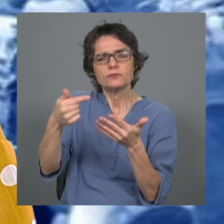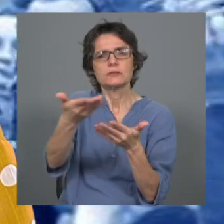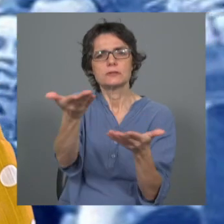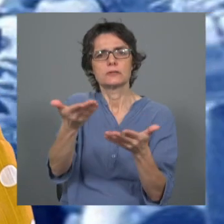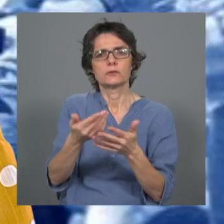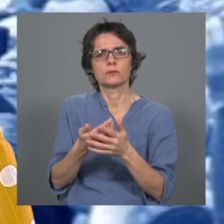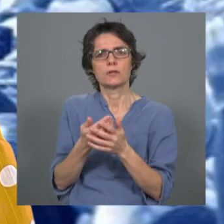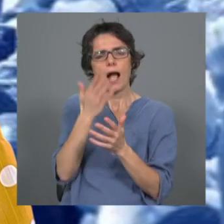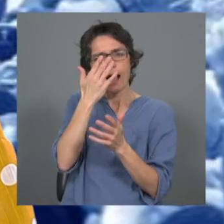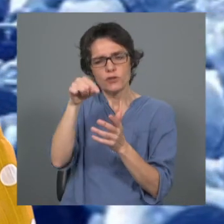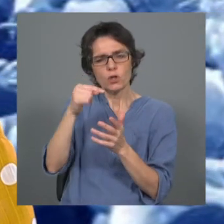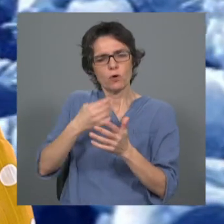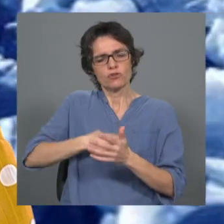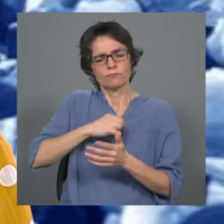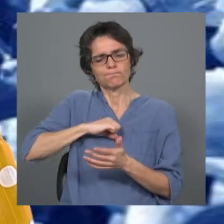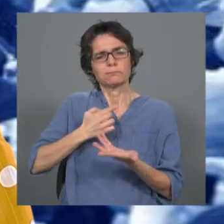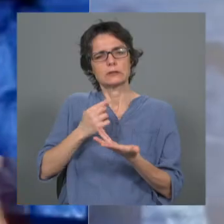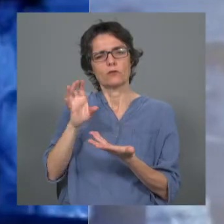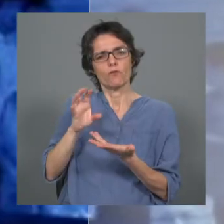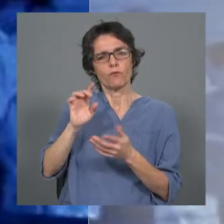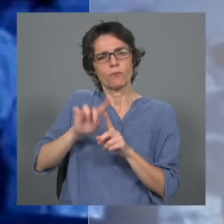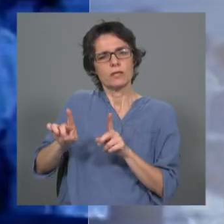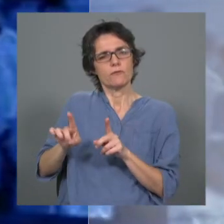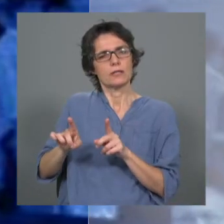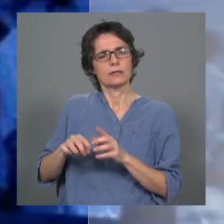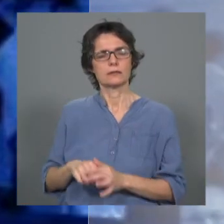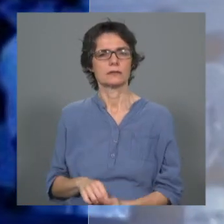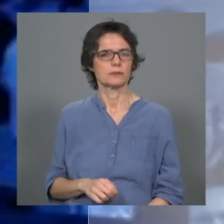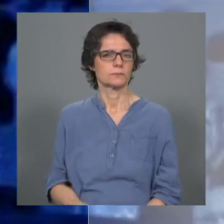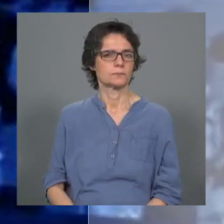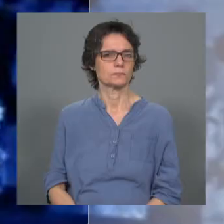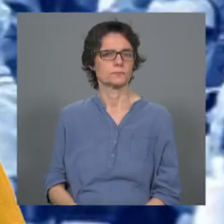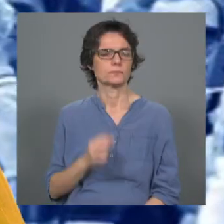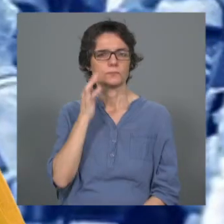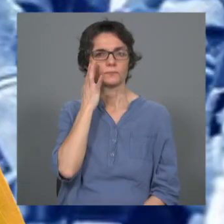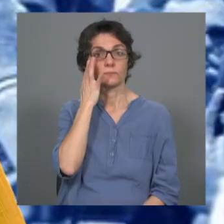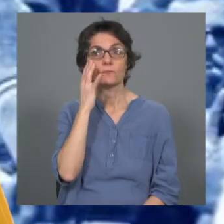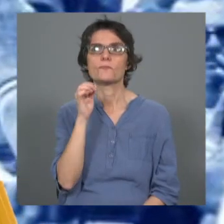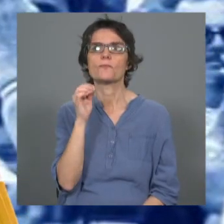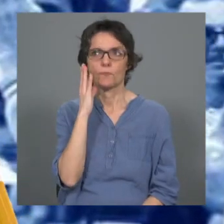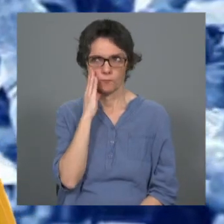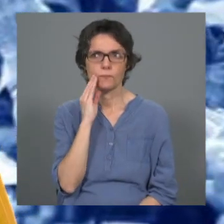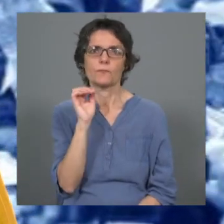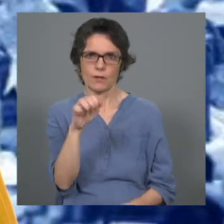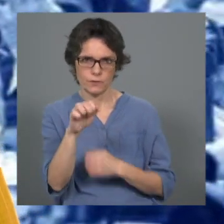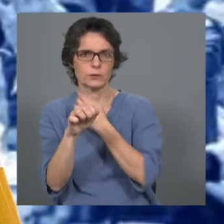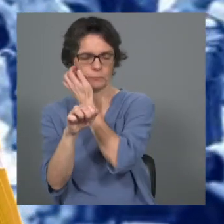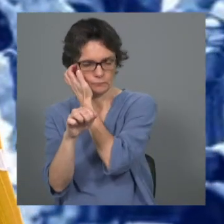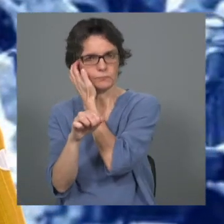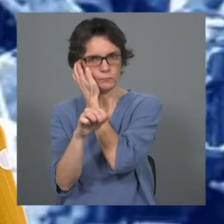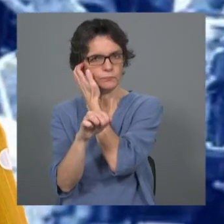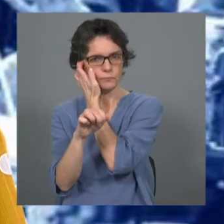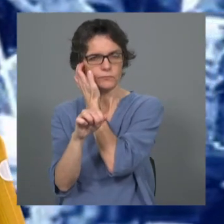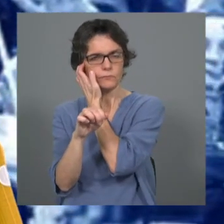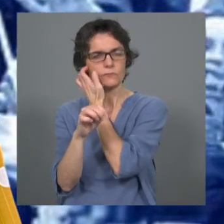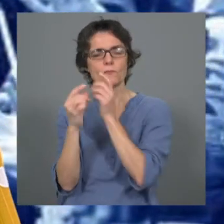de alguma forma diferente em virtude desta caminhada? Sim, acho que sim. Conforme dizia há pouco,